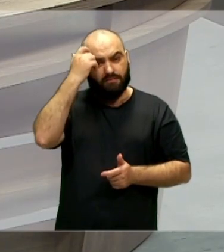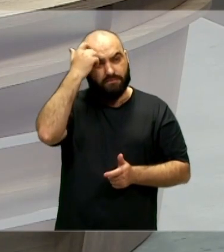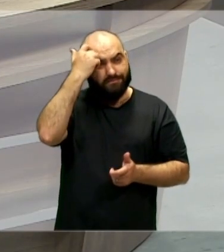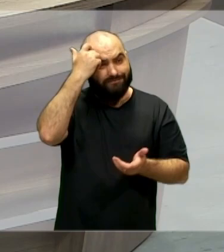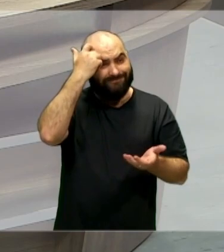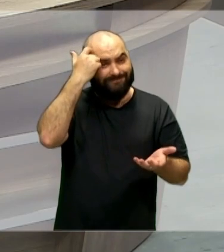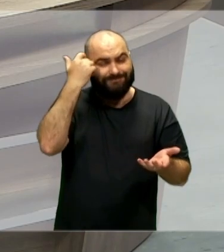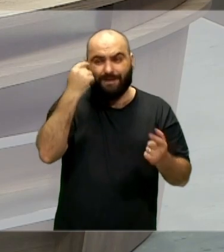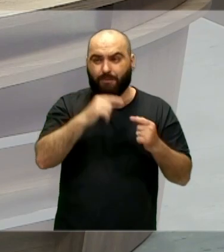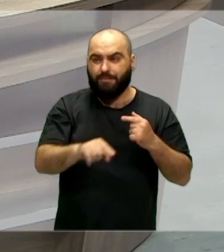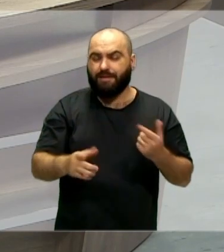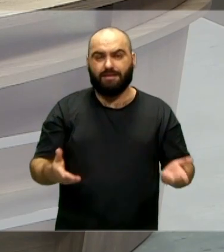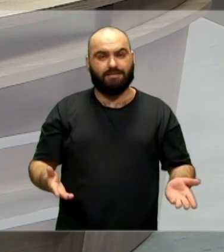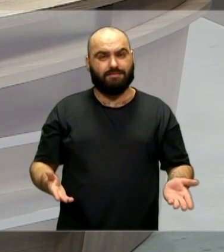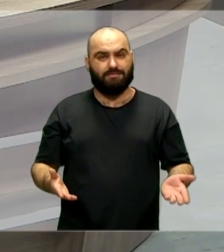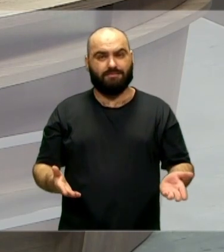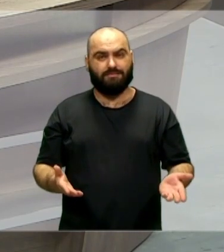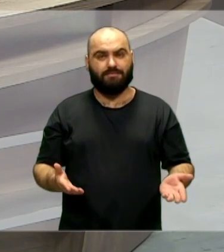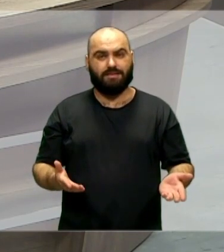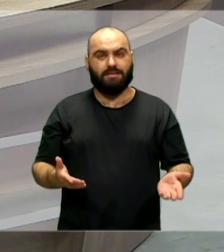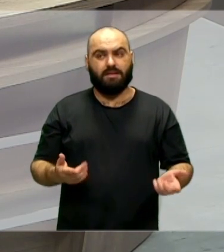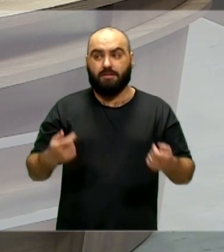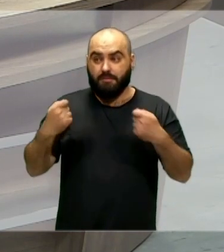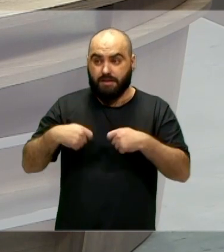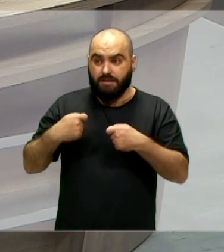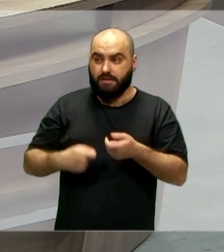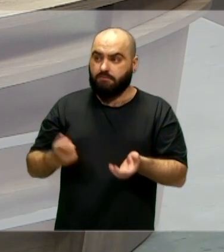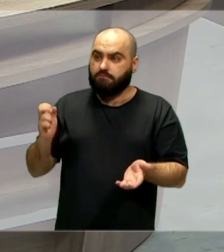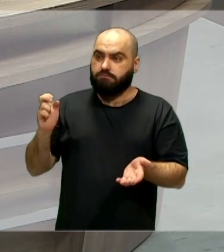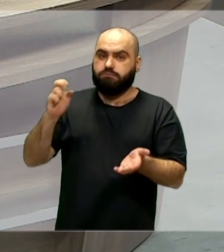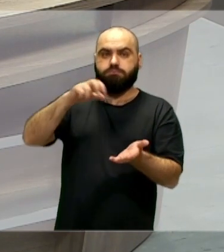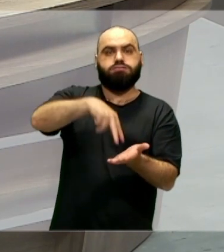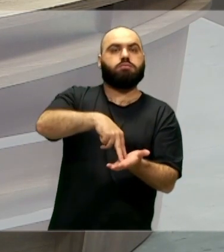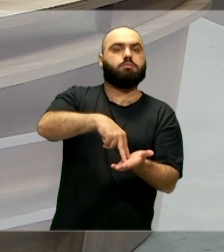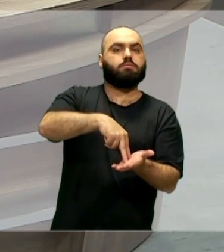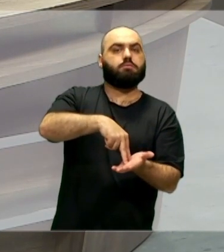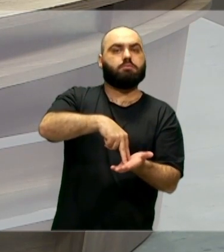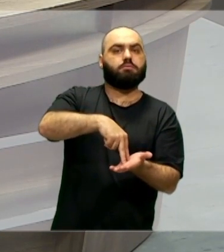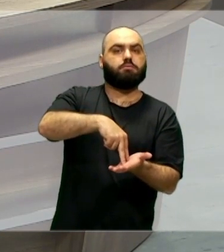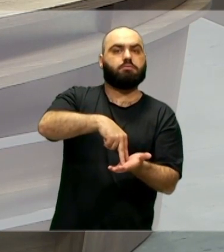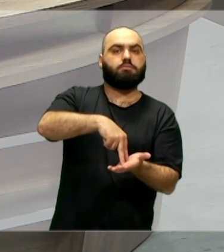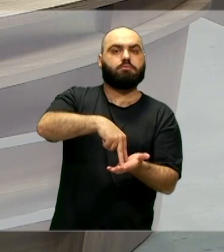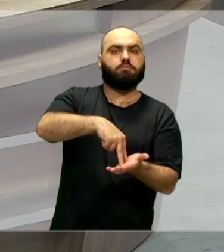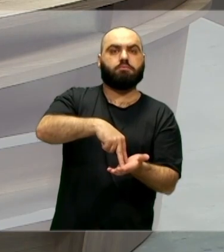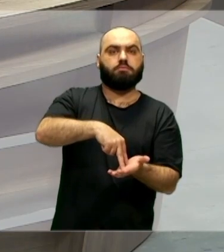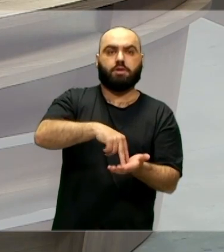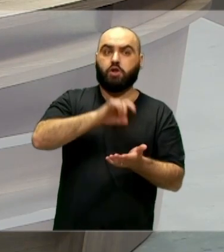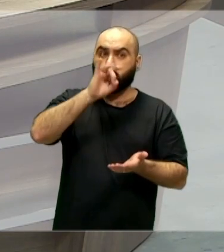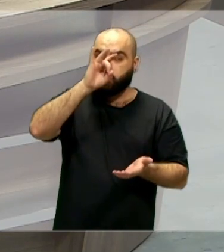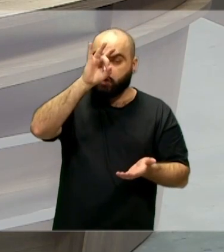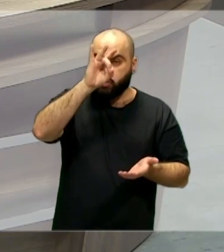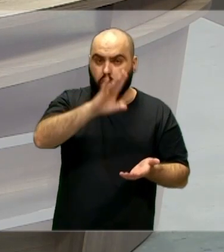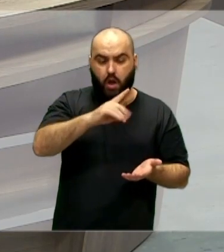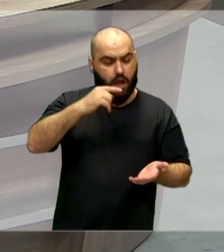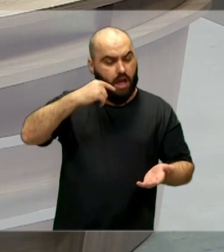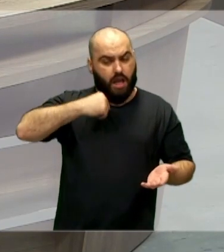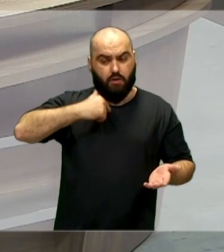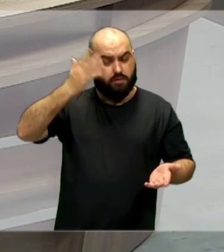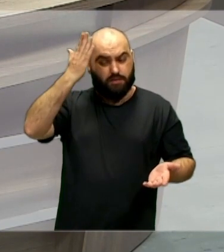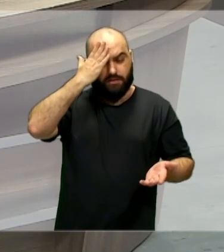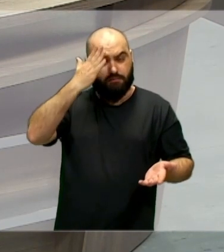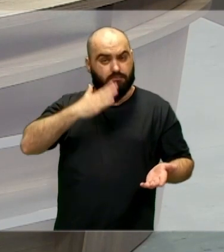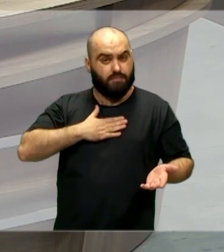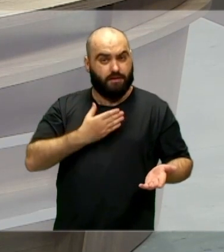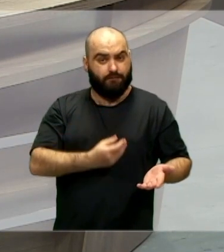as suas demandas, né? Só quem sabe o que você passa e o que você passa são vocês. Exatamente.